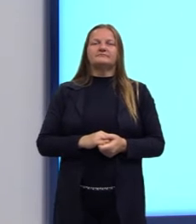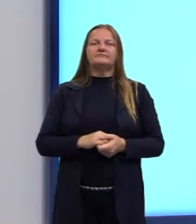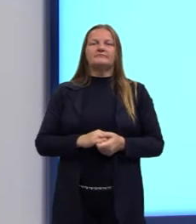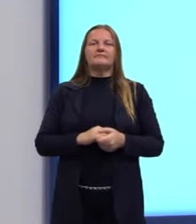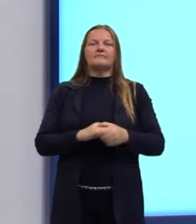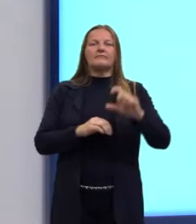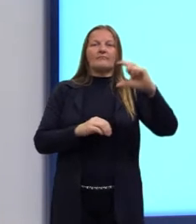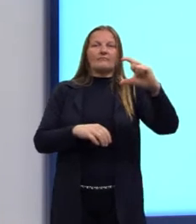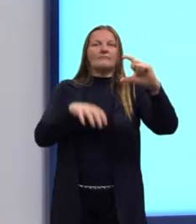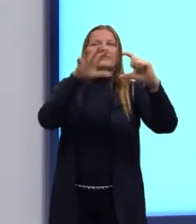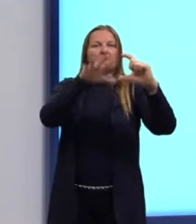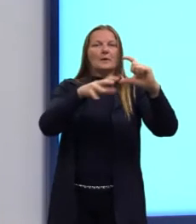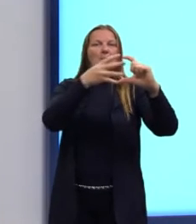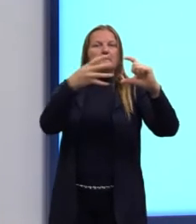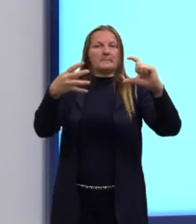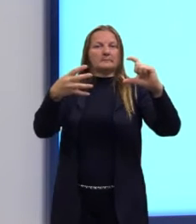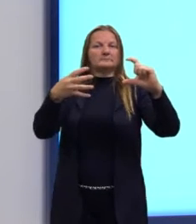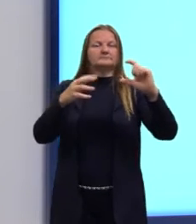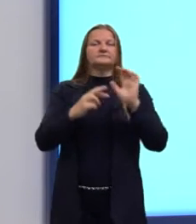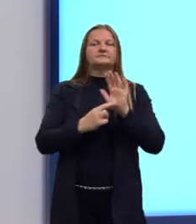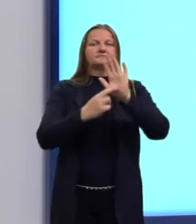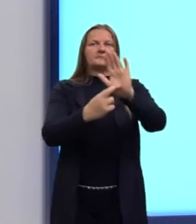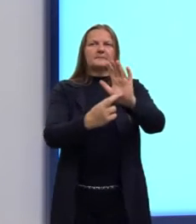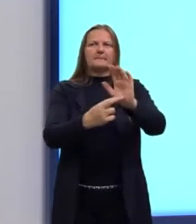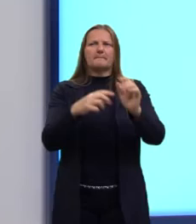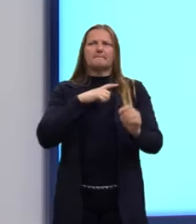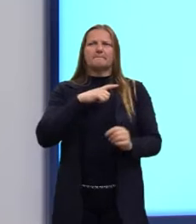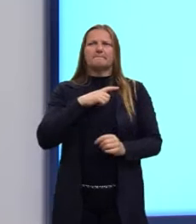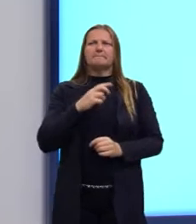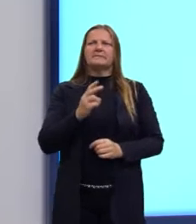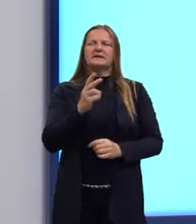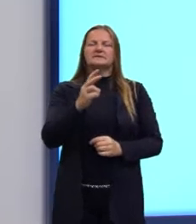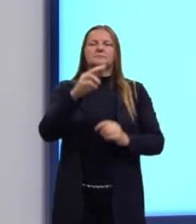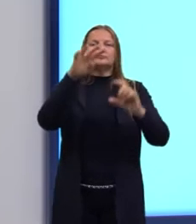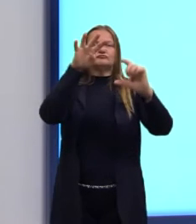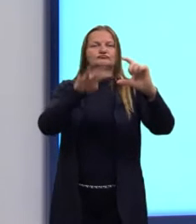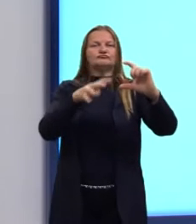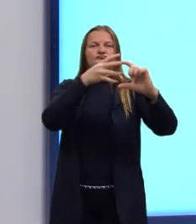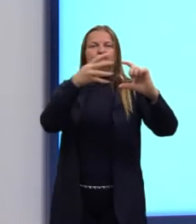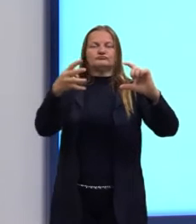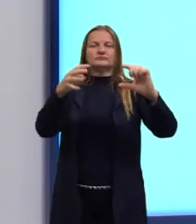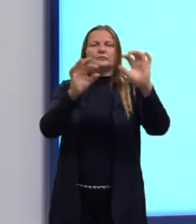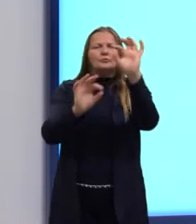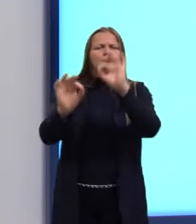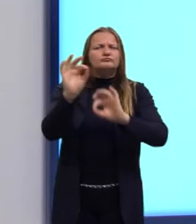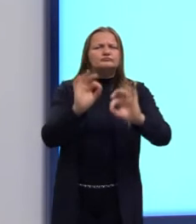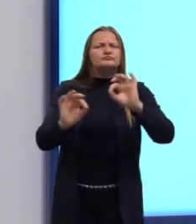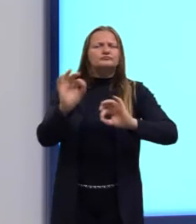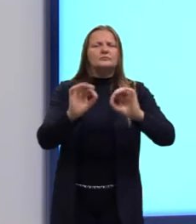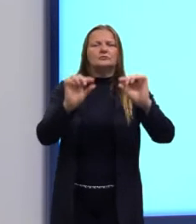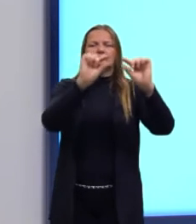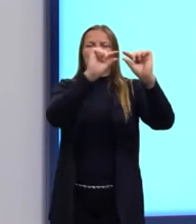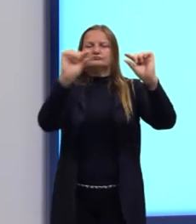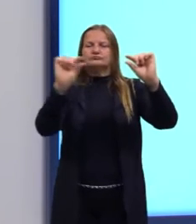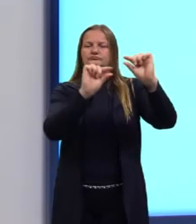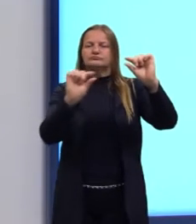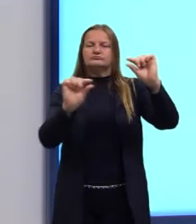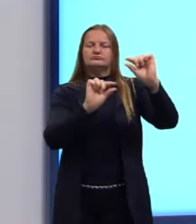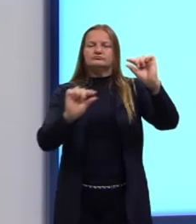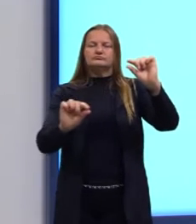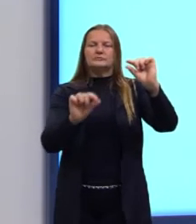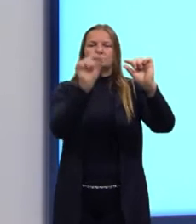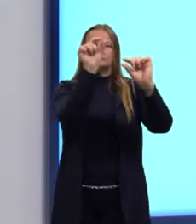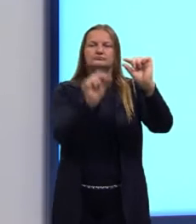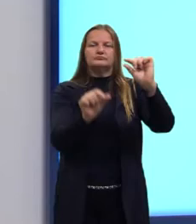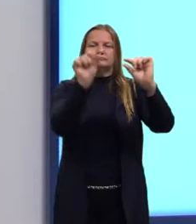das formas da gente representar ela né é através de uma tabela organizada então em linhas e colunas no